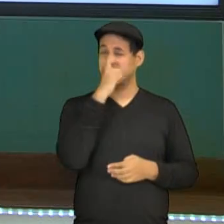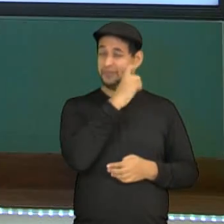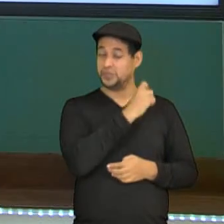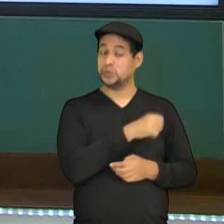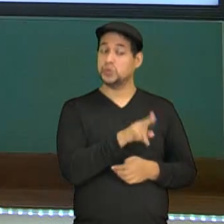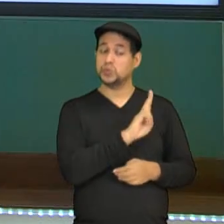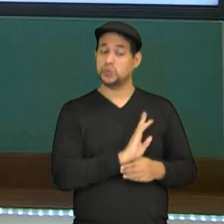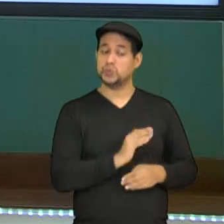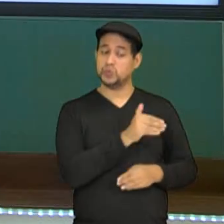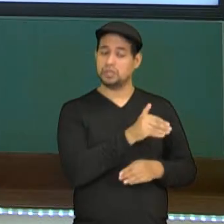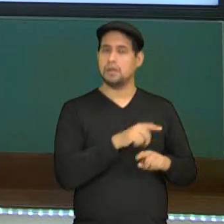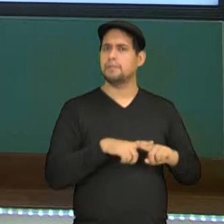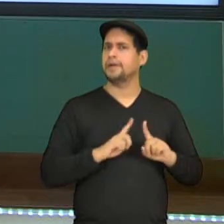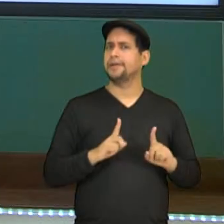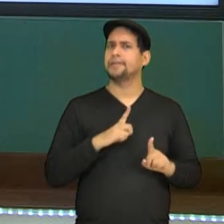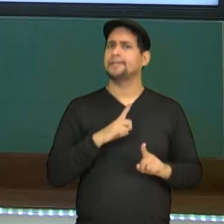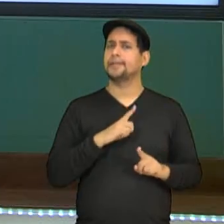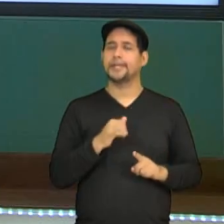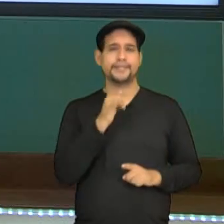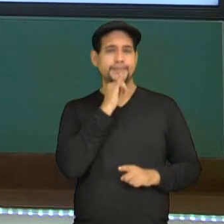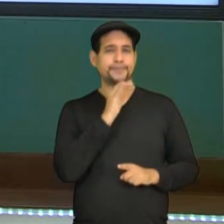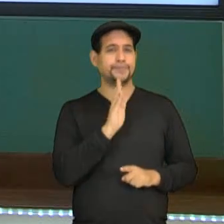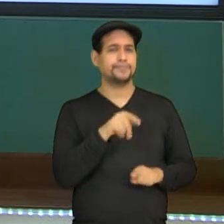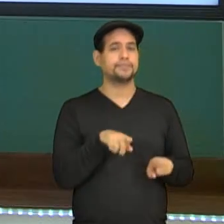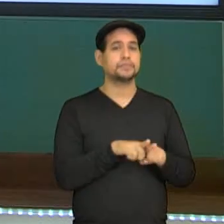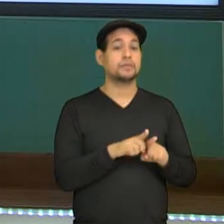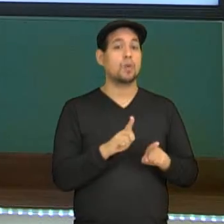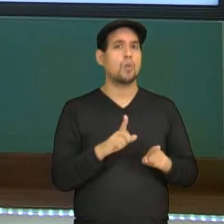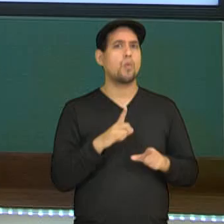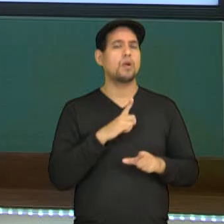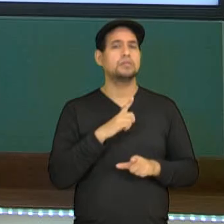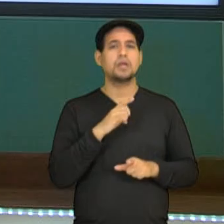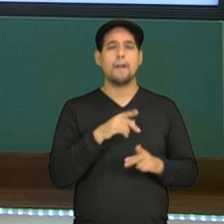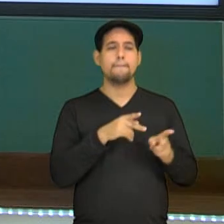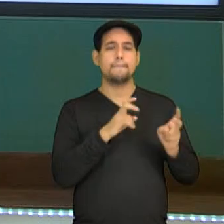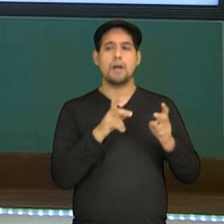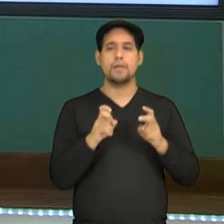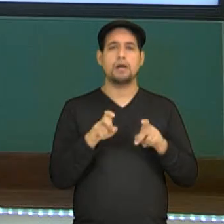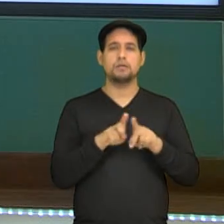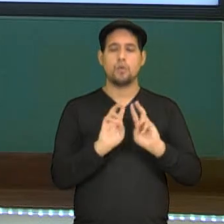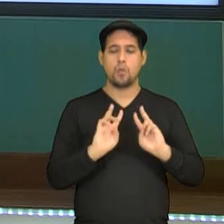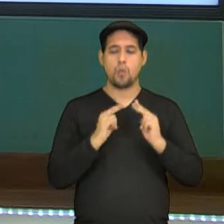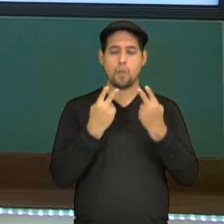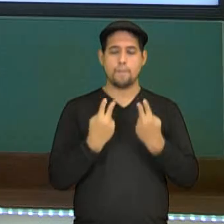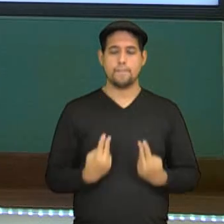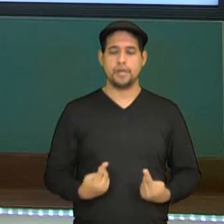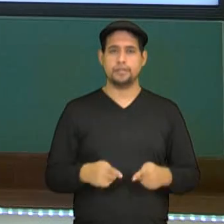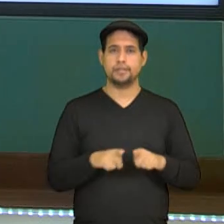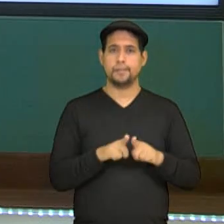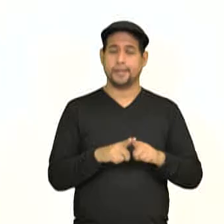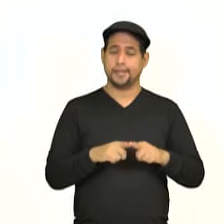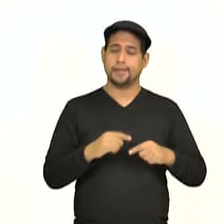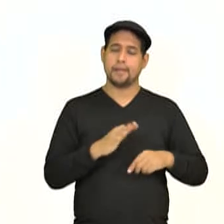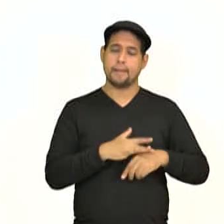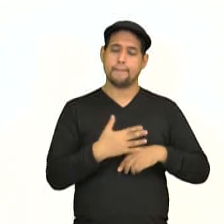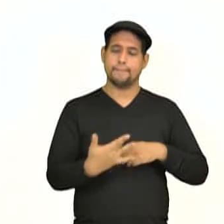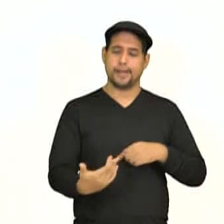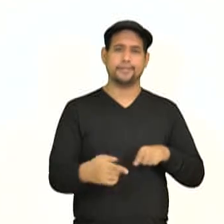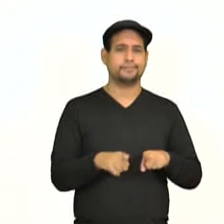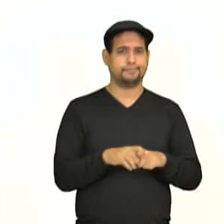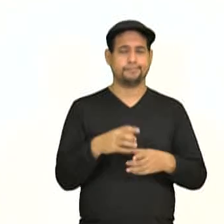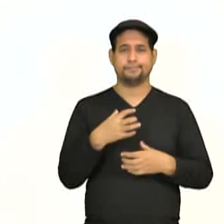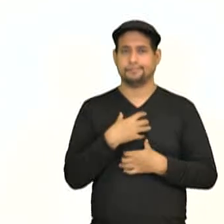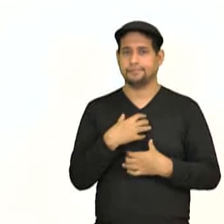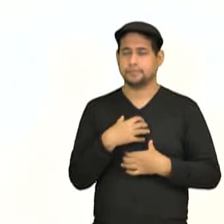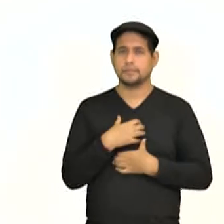de ser ocupadas. Aqui nós temos um exemplo de quando a perseverança humana extrapola essa